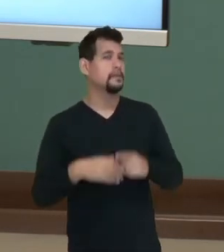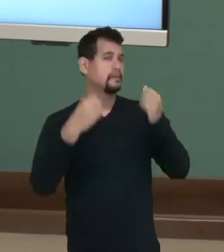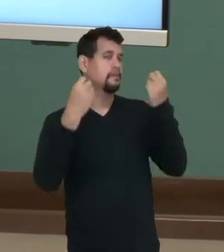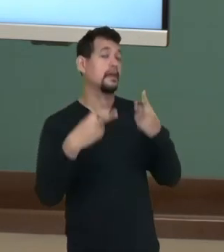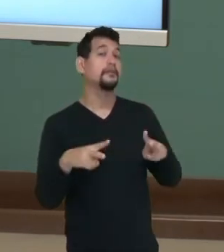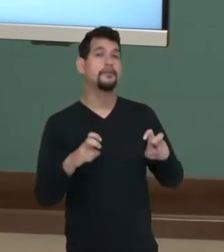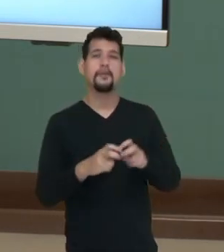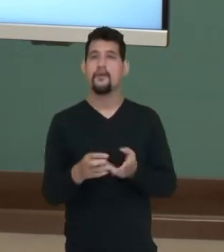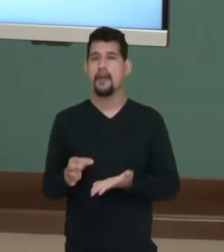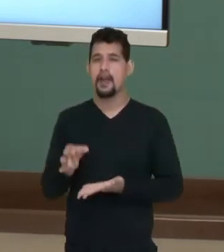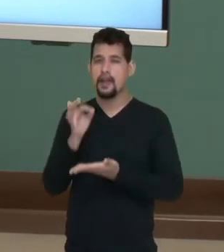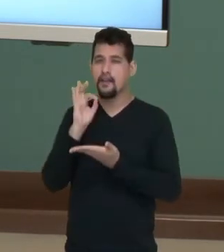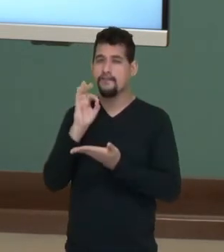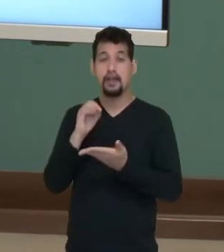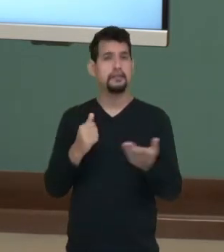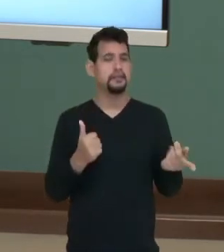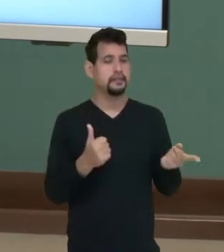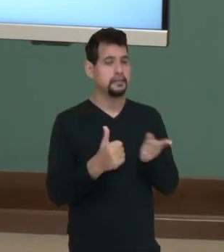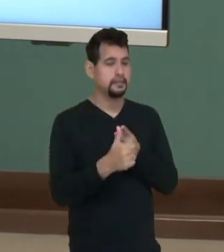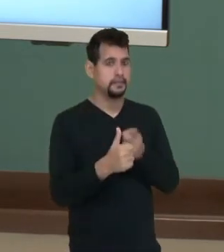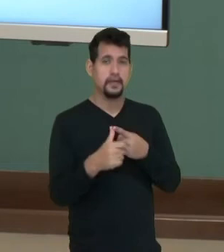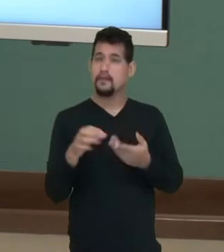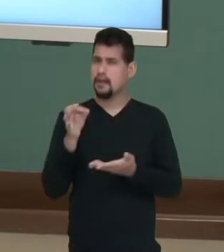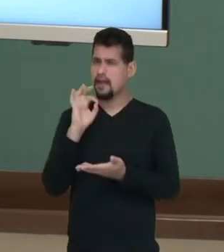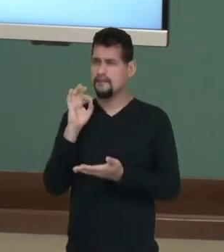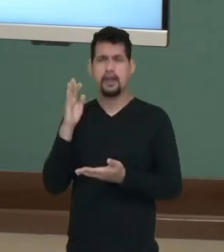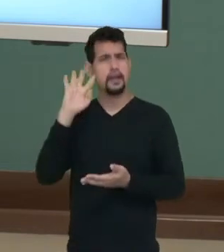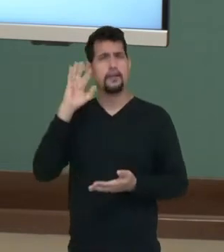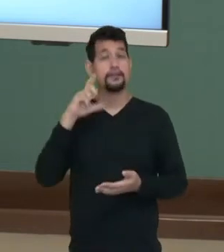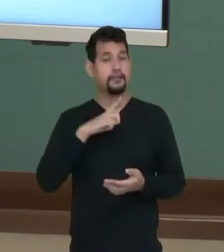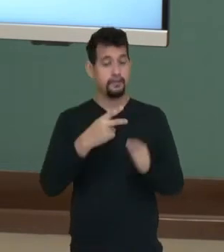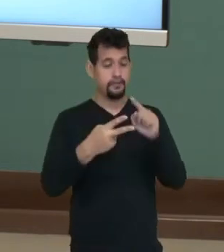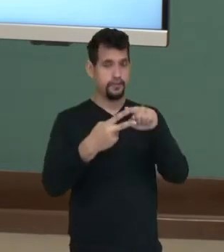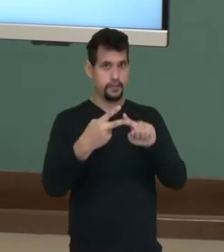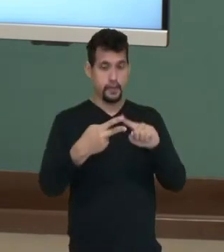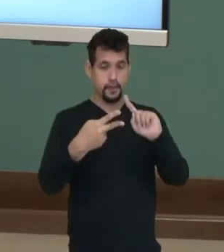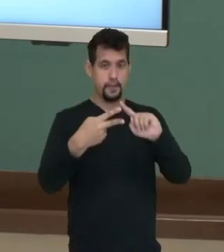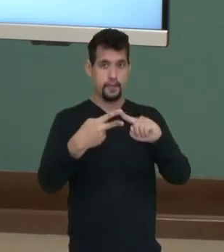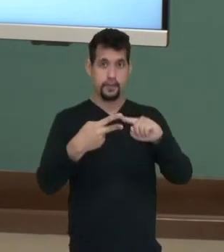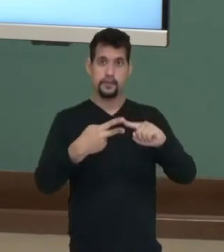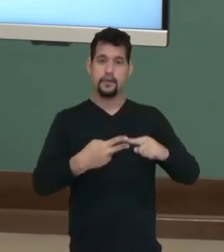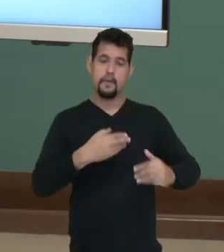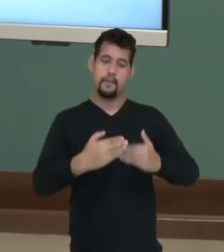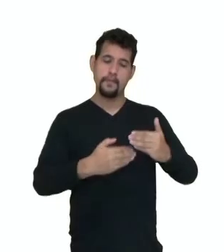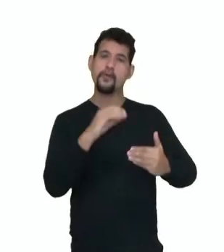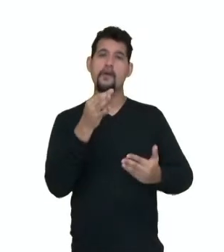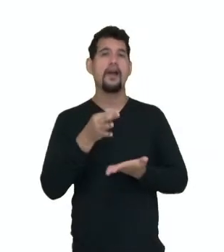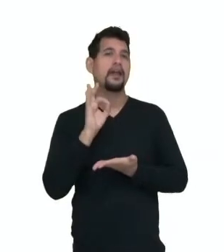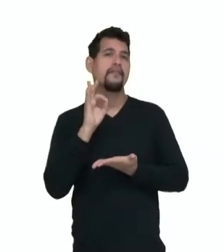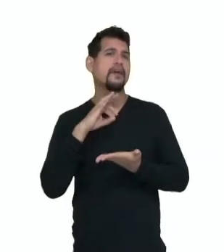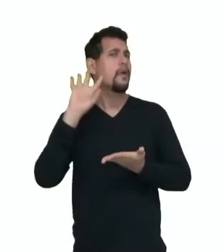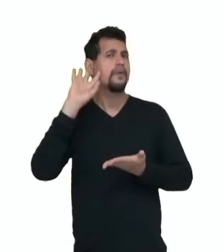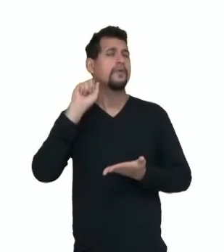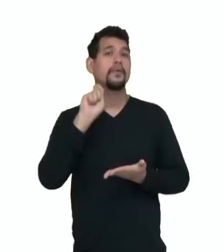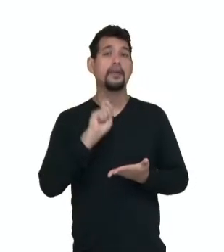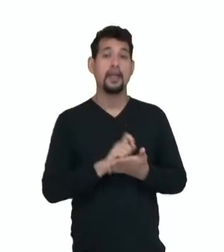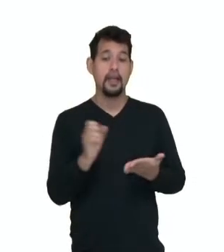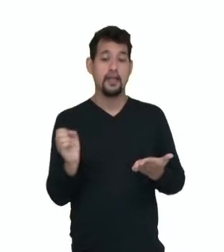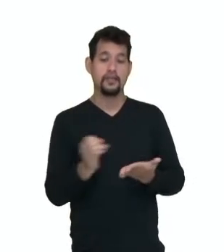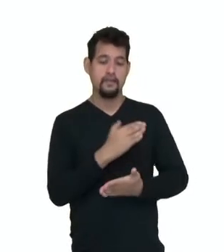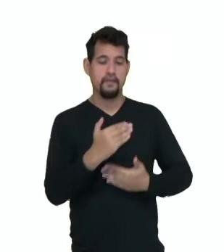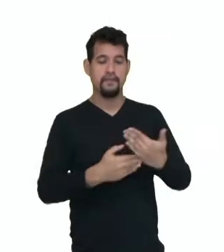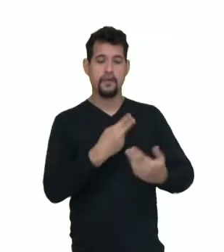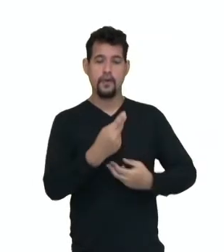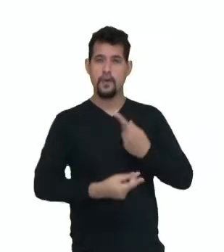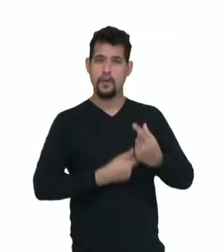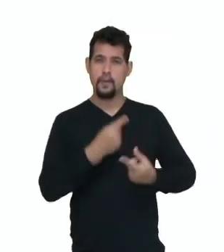ciclo do café, né? O primeiro ciclo do café, porque houveram dois, né? O primeiro ciclo do café, então, foi a nova fase econômica